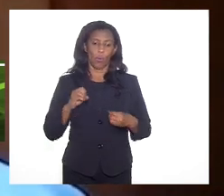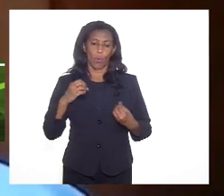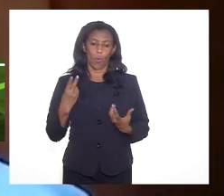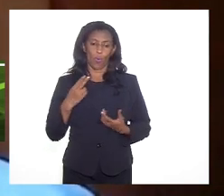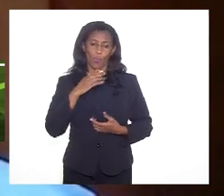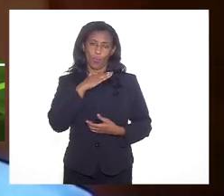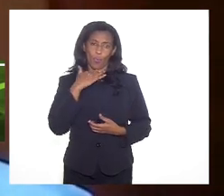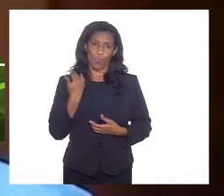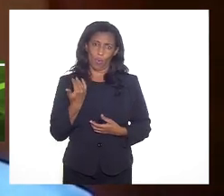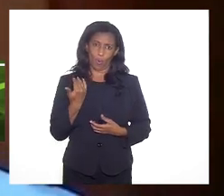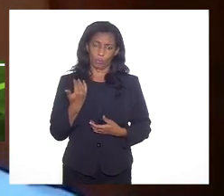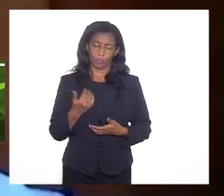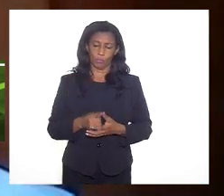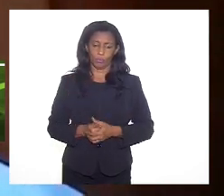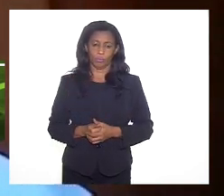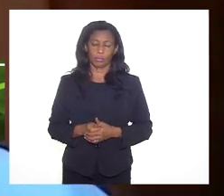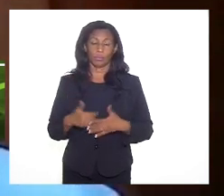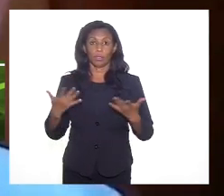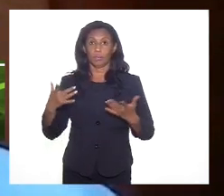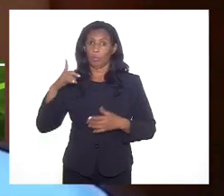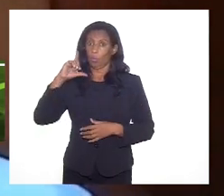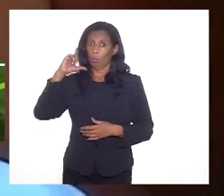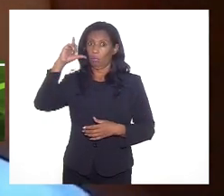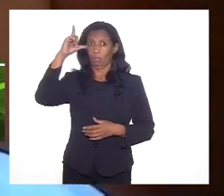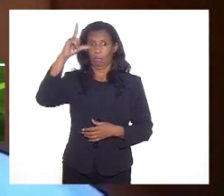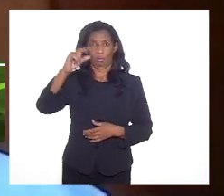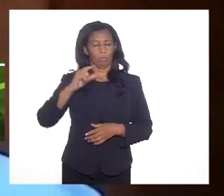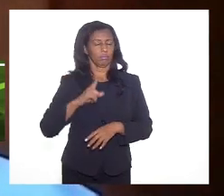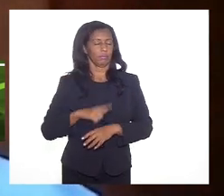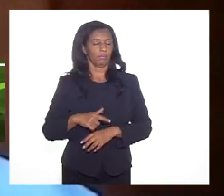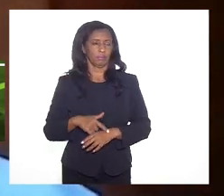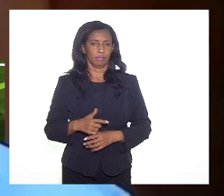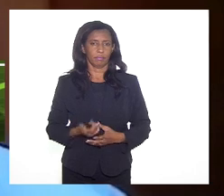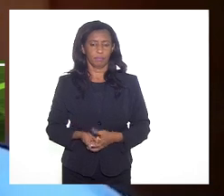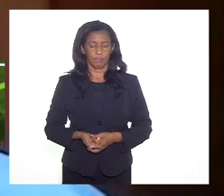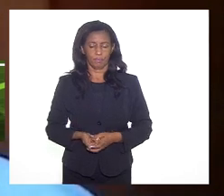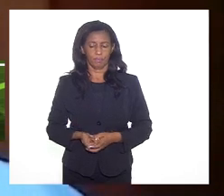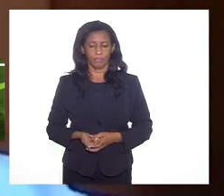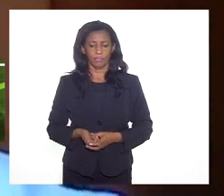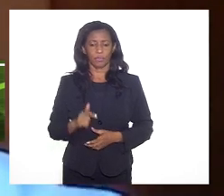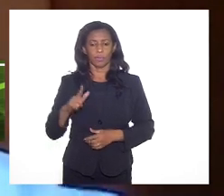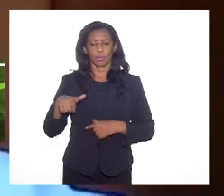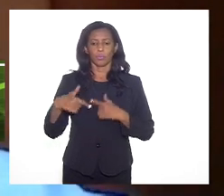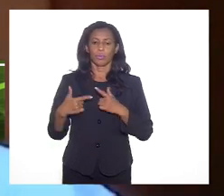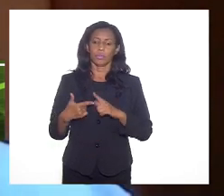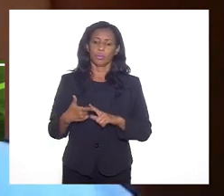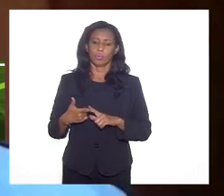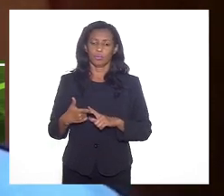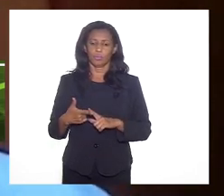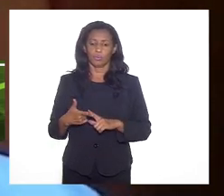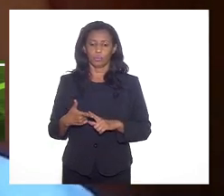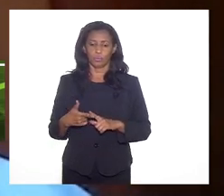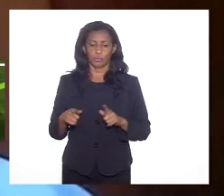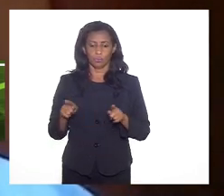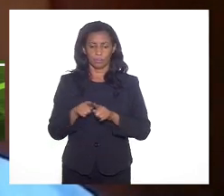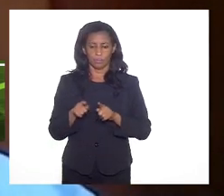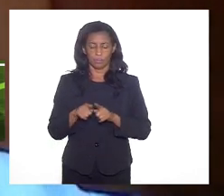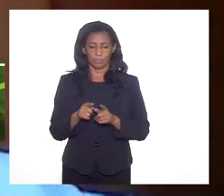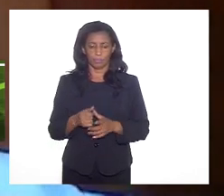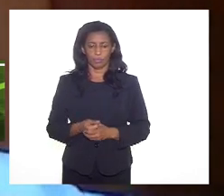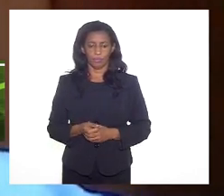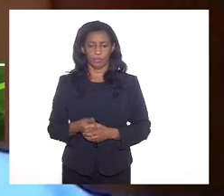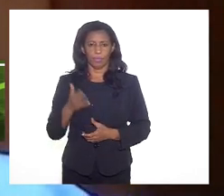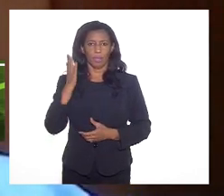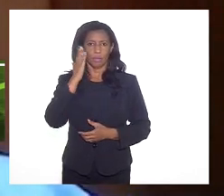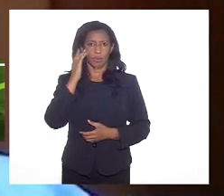mortos, o que a gente espera que seja por longo tempo ainda, enfim. Um segundo aspecto que eu